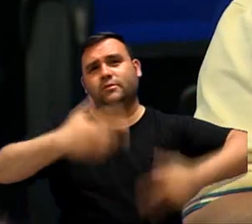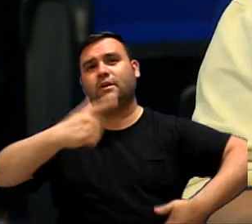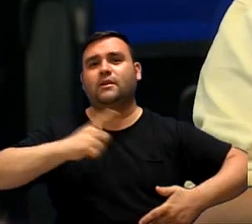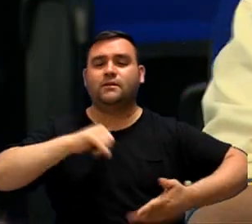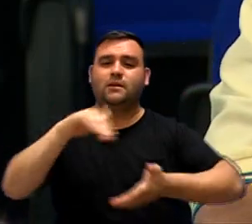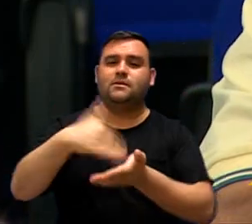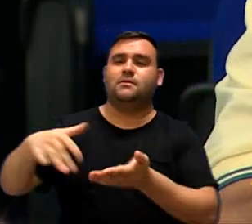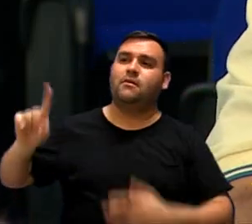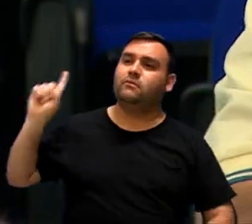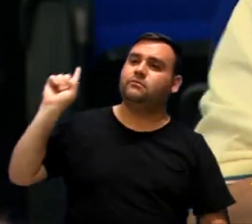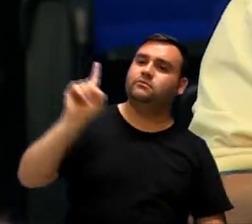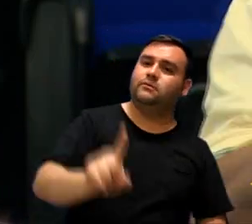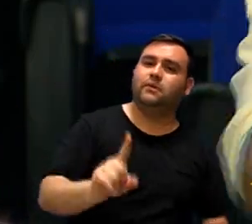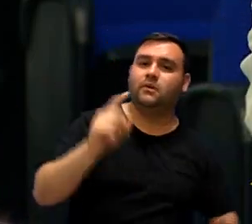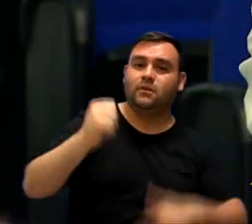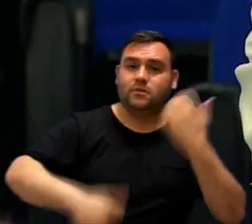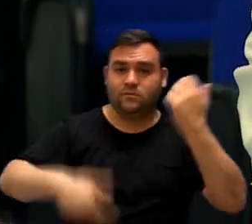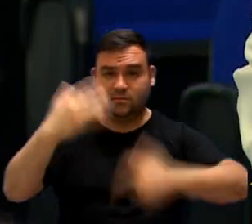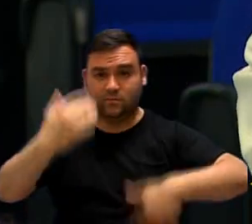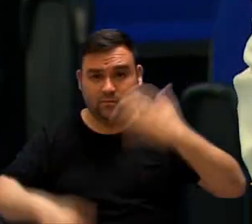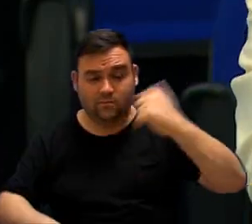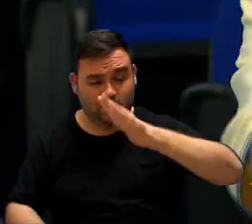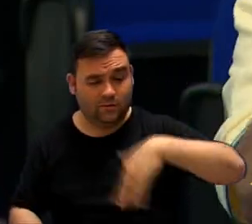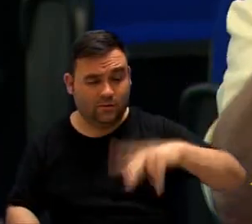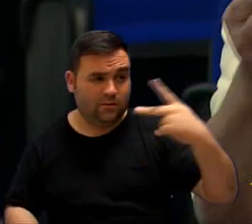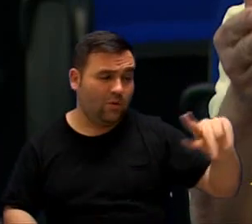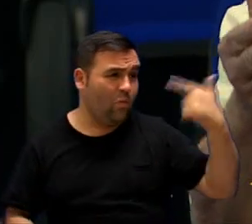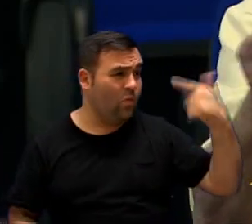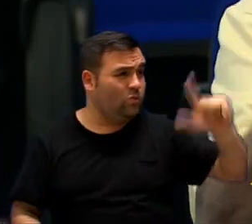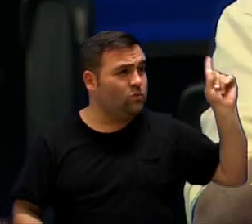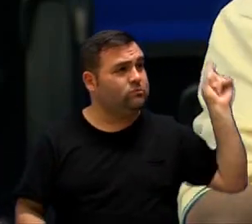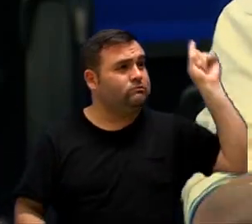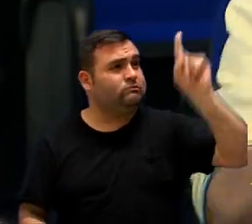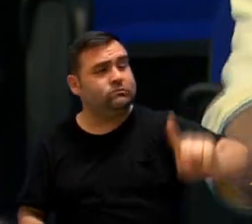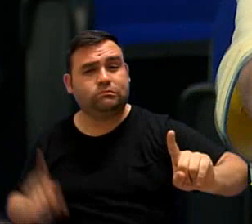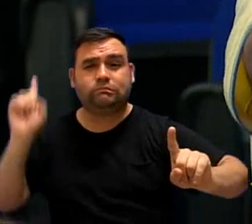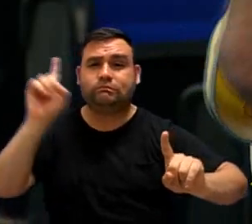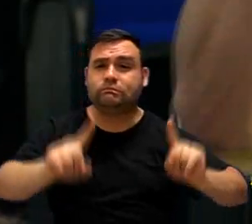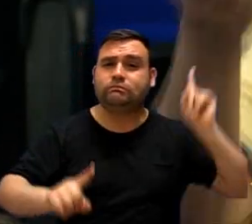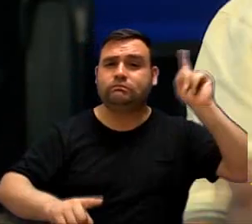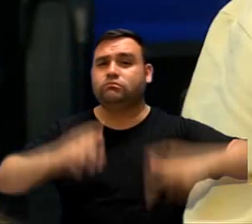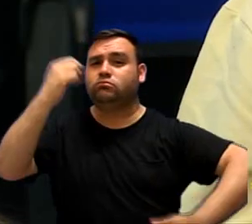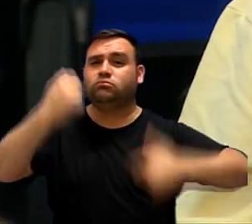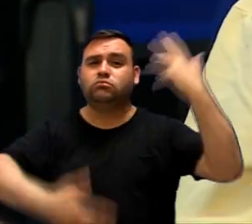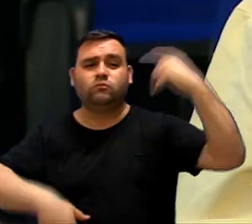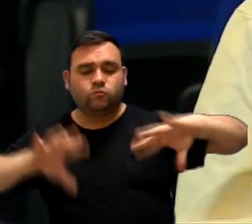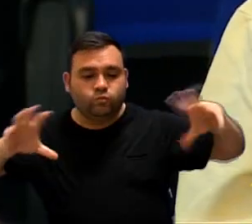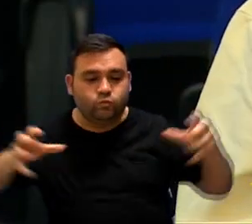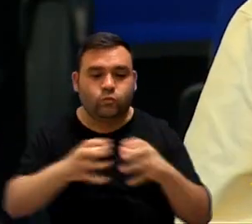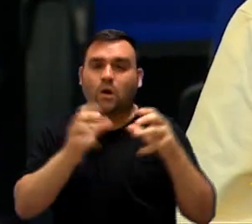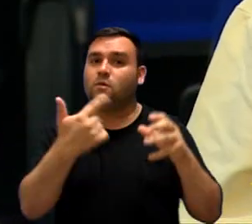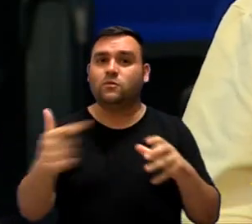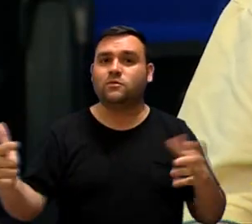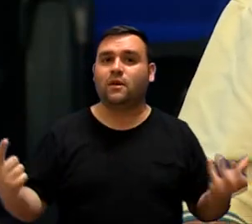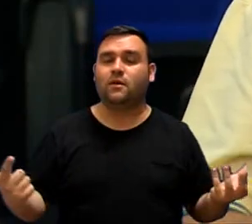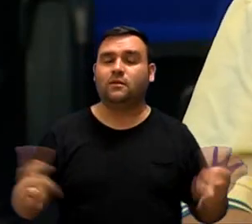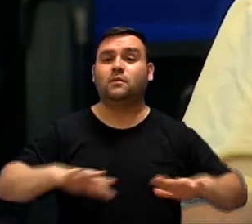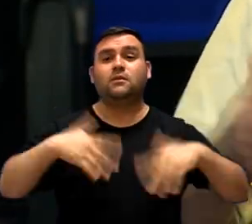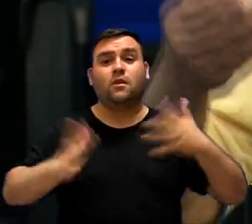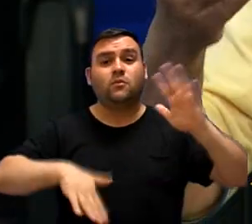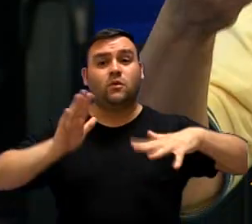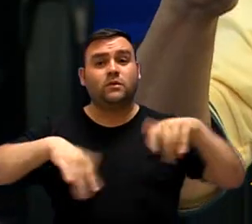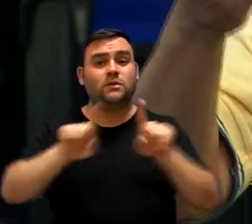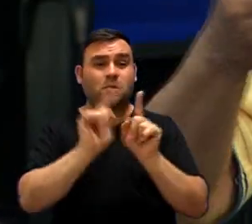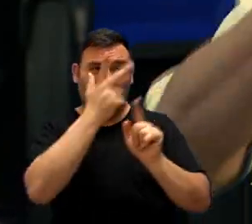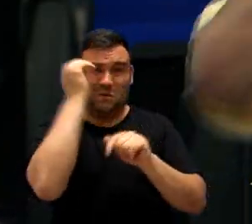vem o secretário agora e coloca a área dele, vem outro secretário e coloca, nós não temos visão de conjunto. E talvez nem